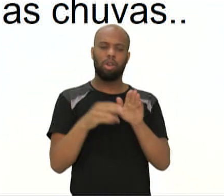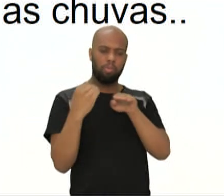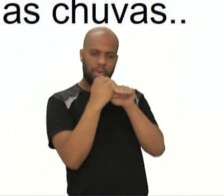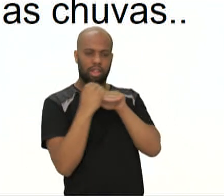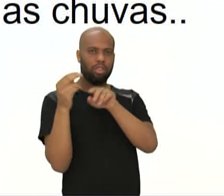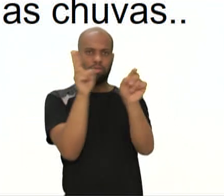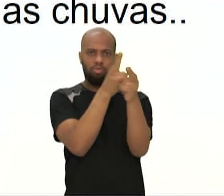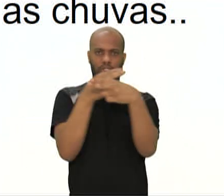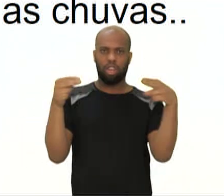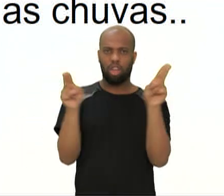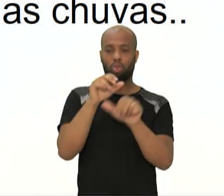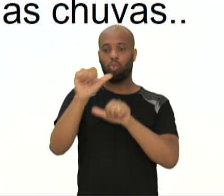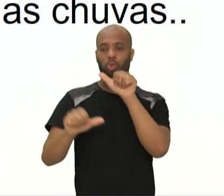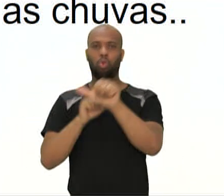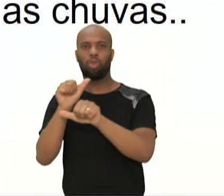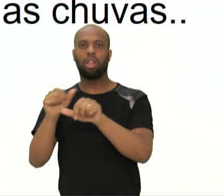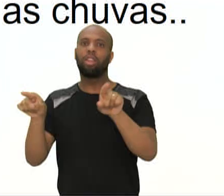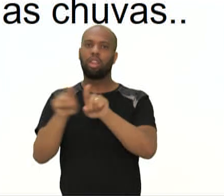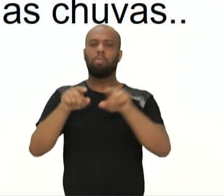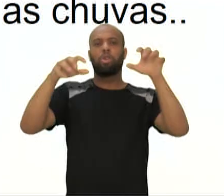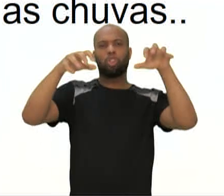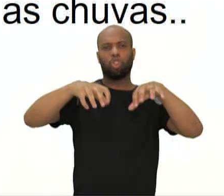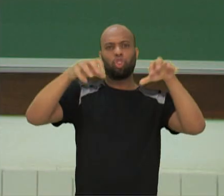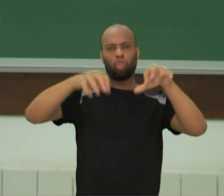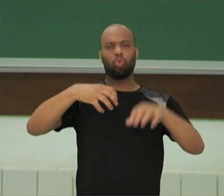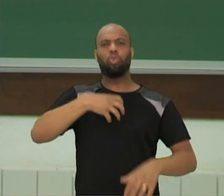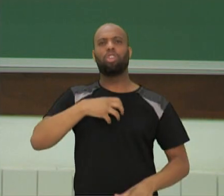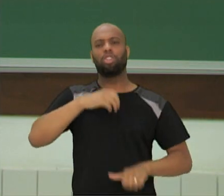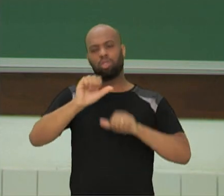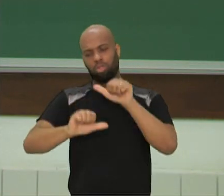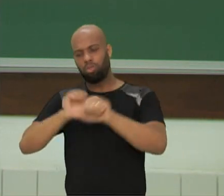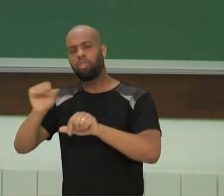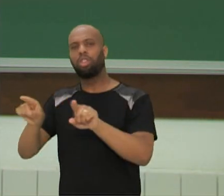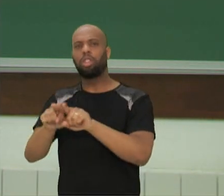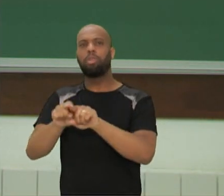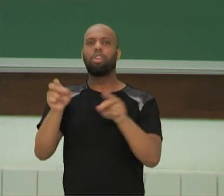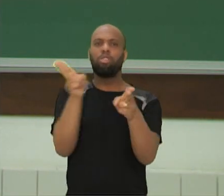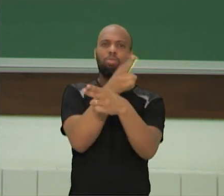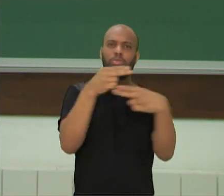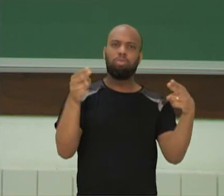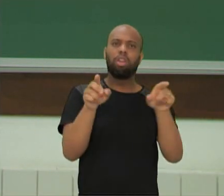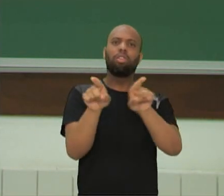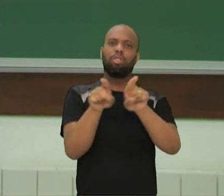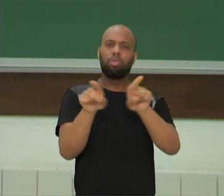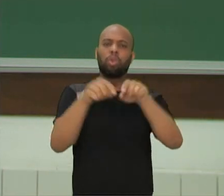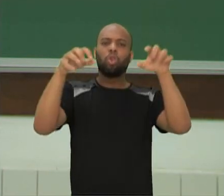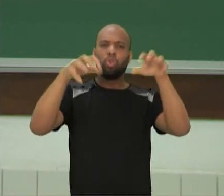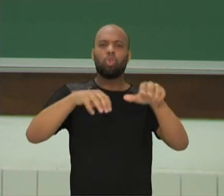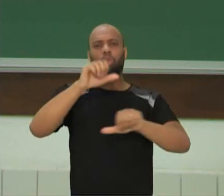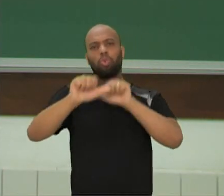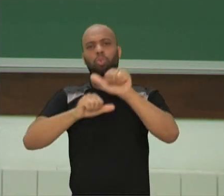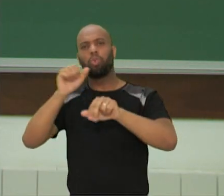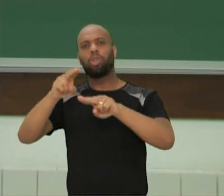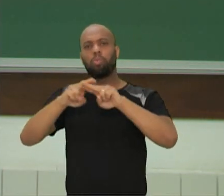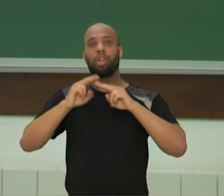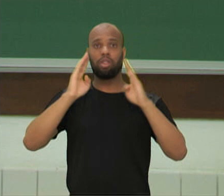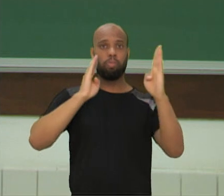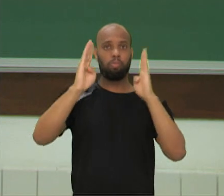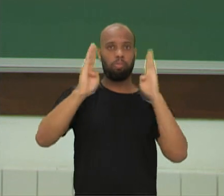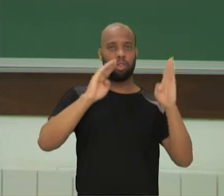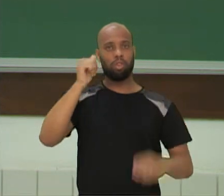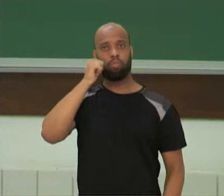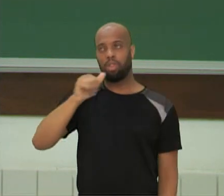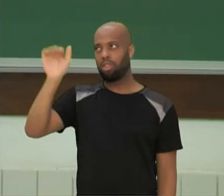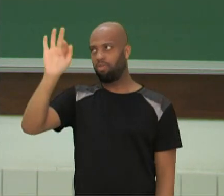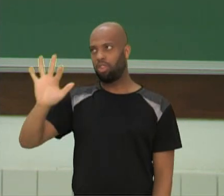vento mudam, tal como as chuvas. Então a gente vai perceber que ventos e chuvas também vão sofrer alterações durante